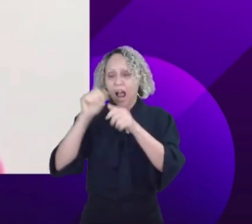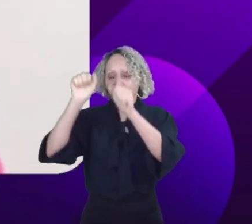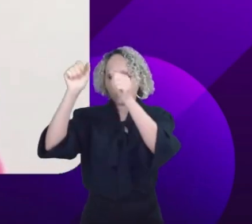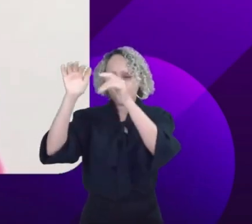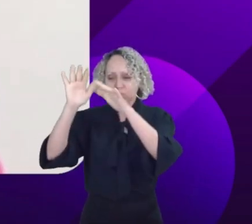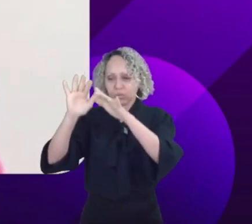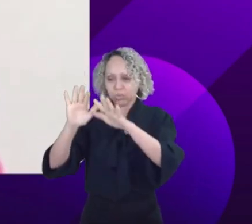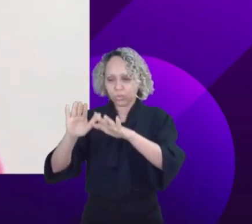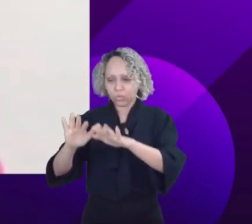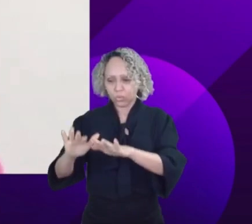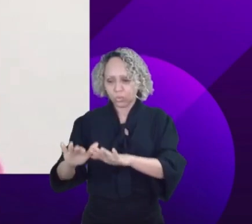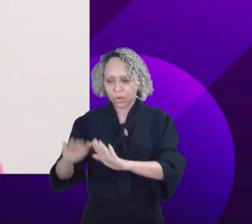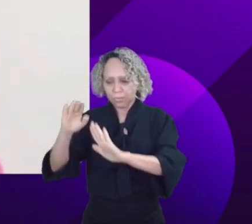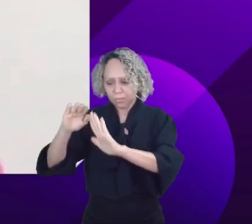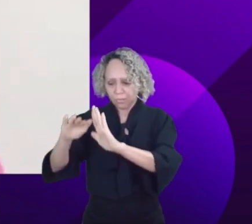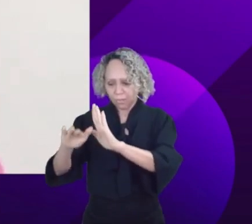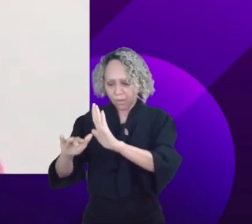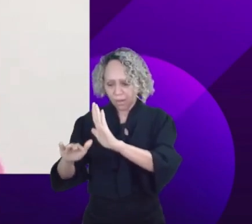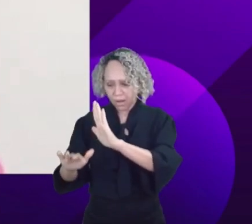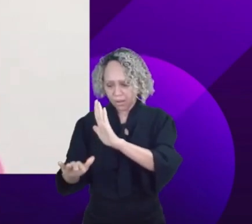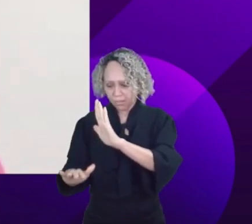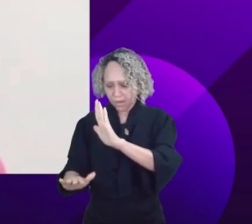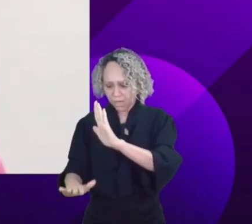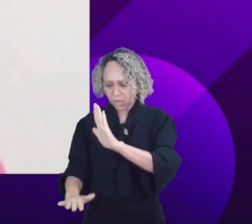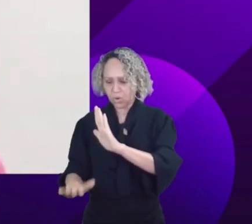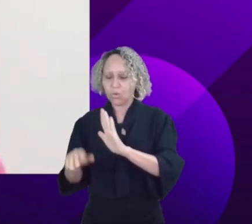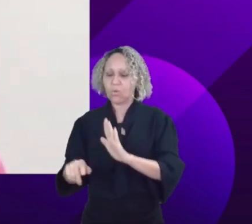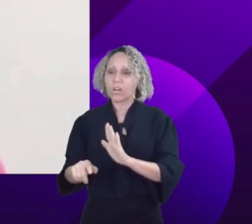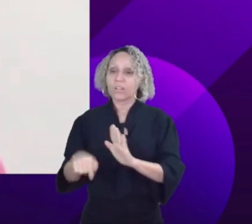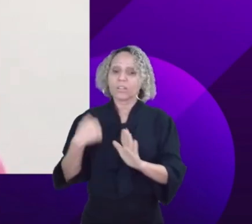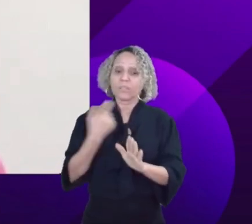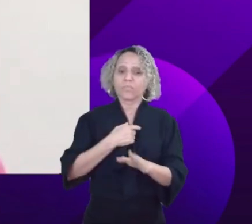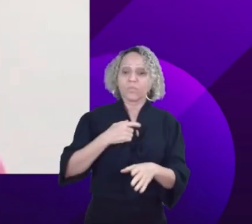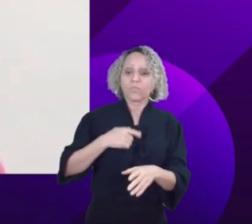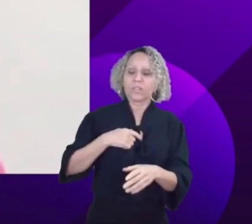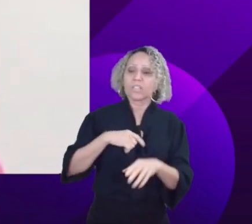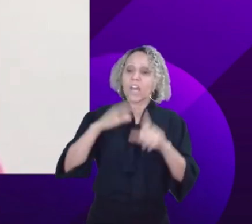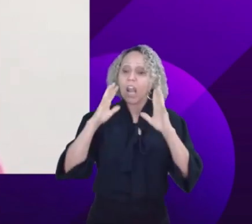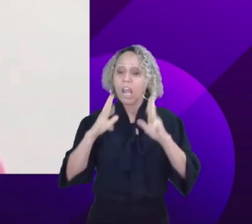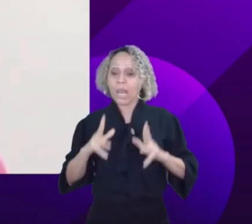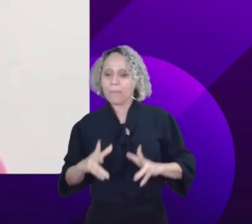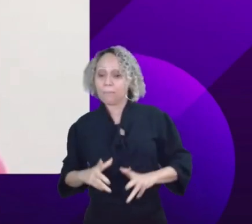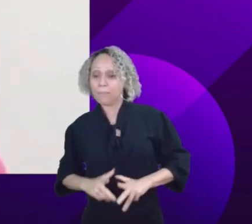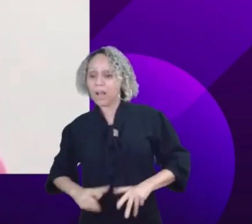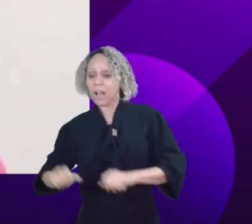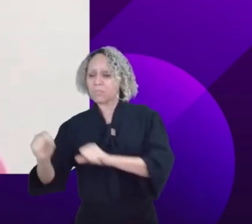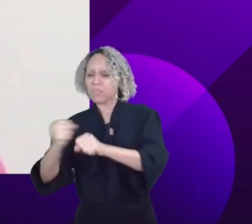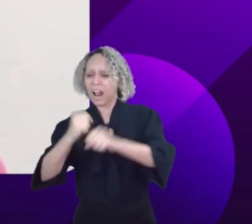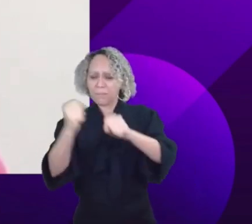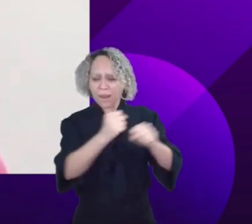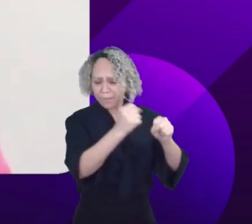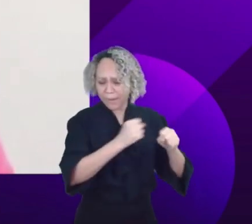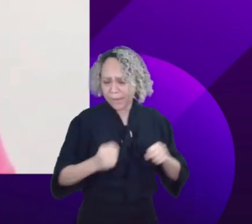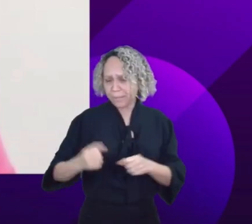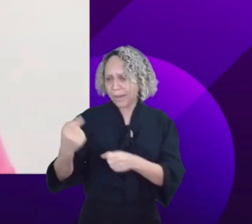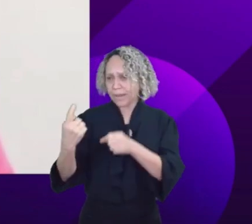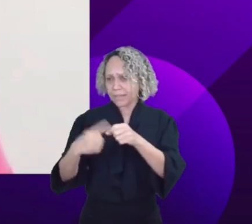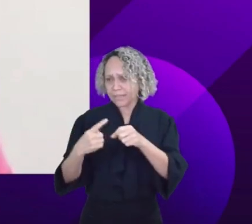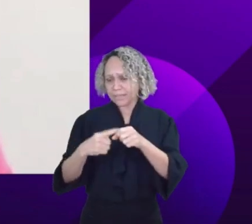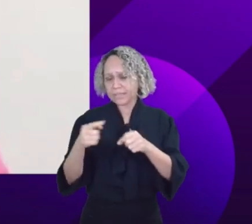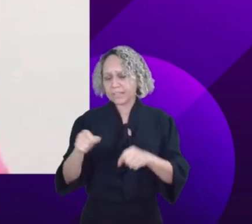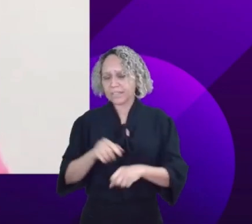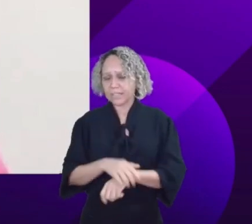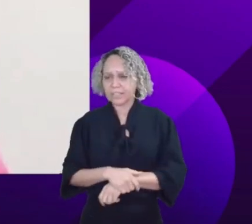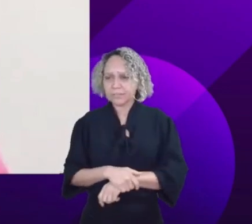então, também na questão, em cima dos dados que a gente tem, do levantamento, né? No ano